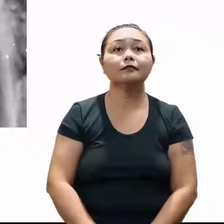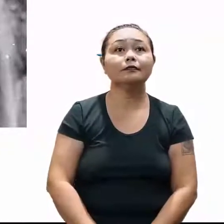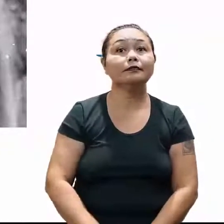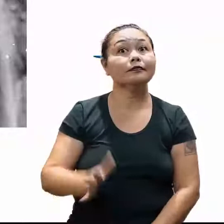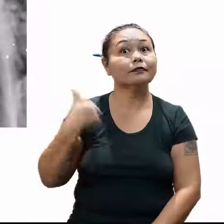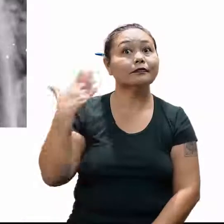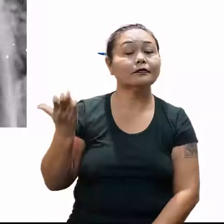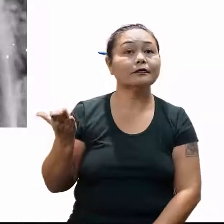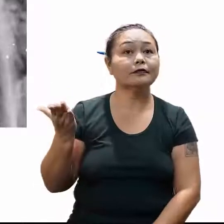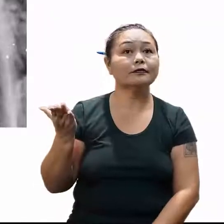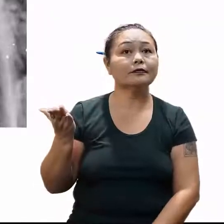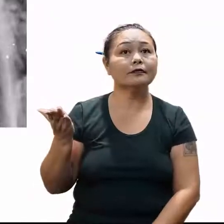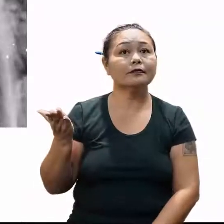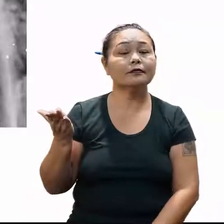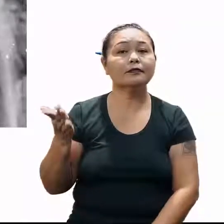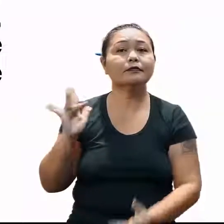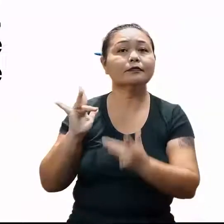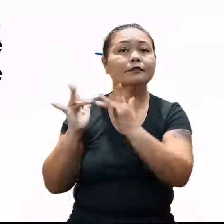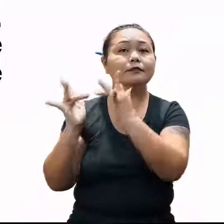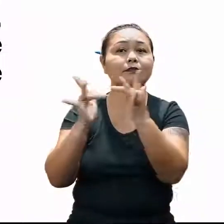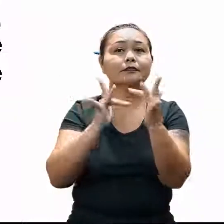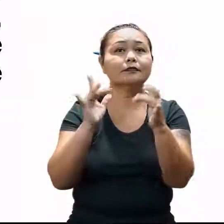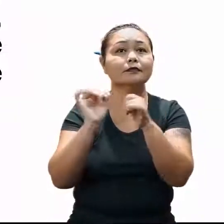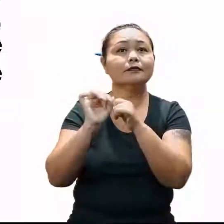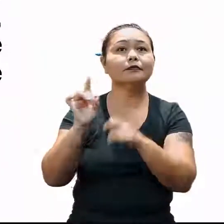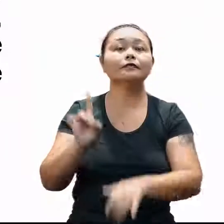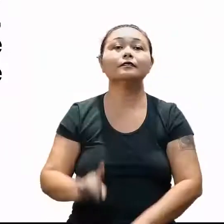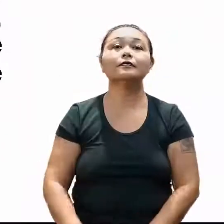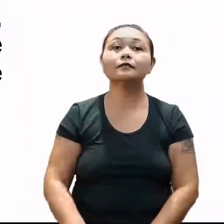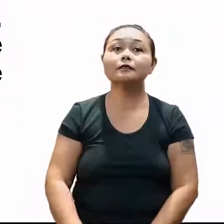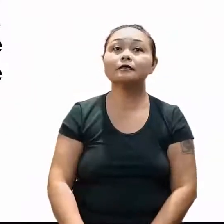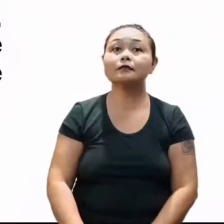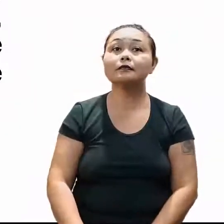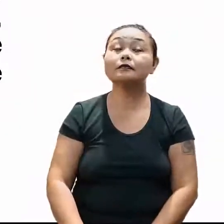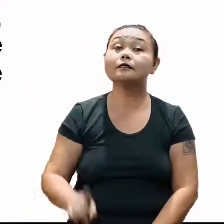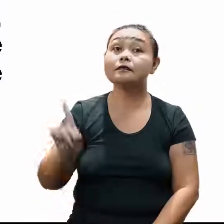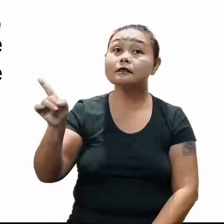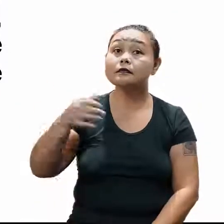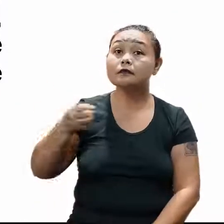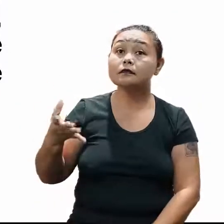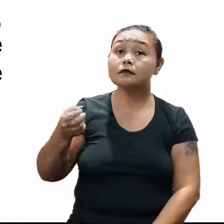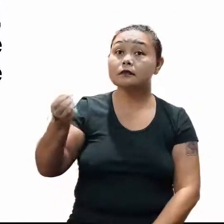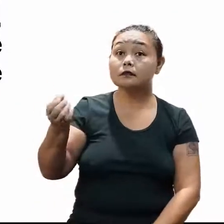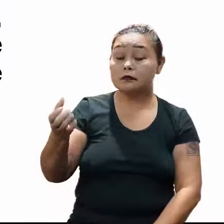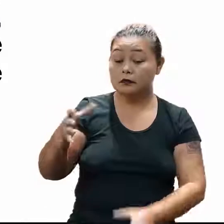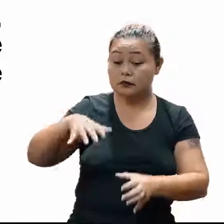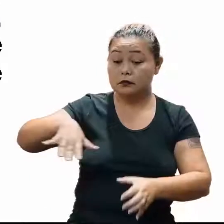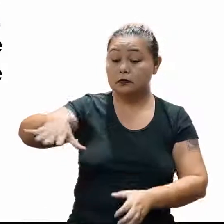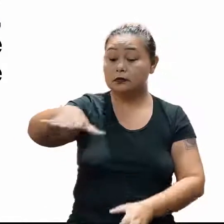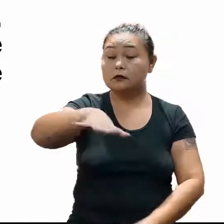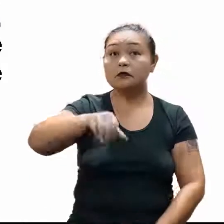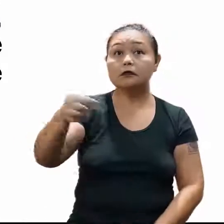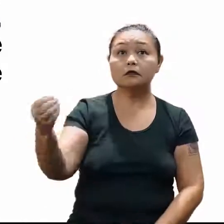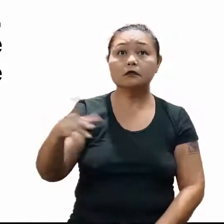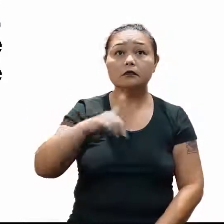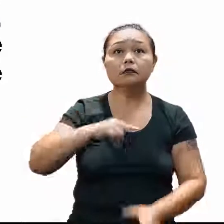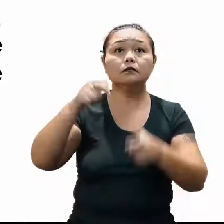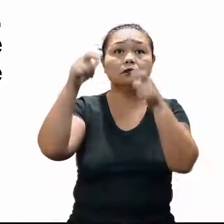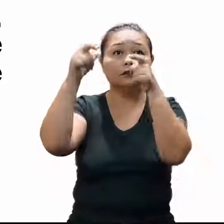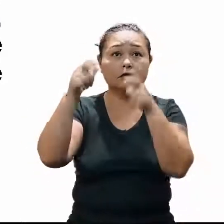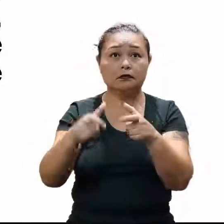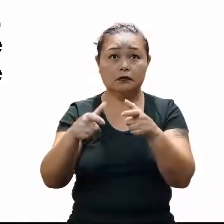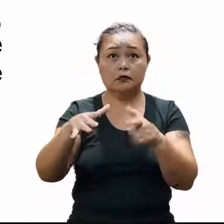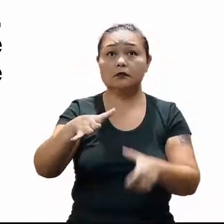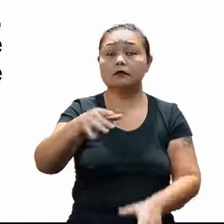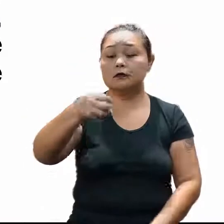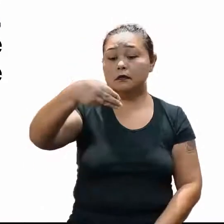Olha aí, ó. Contato de Rondon com os indígenas. Nos Campos Novos, no local onde ele denominava